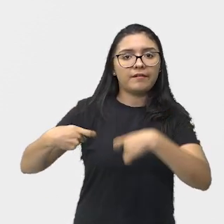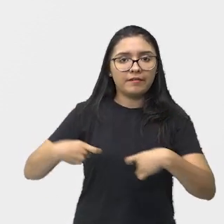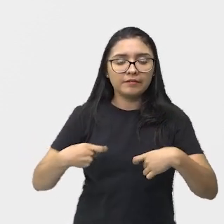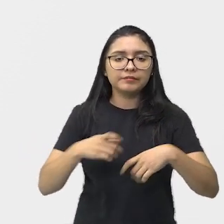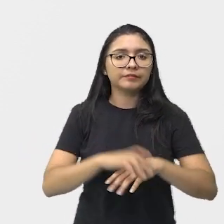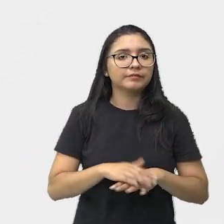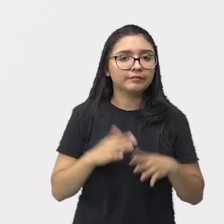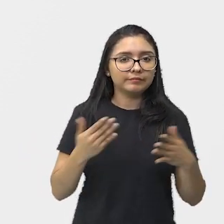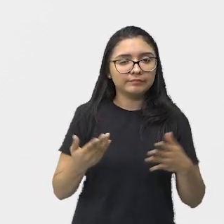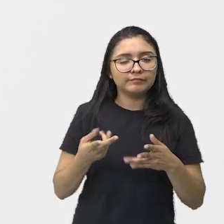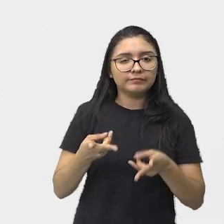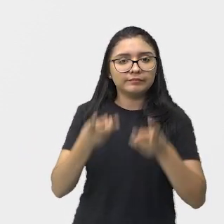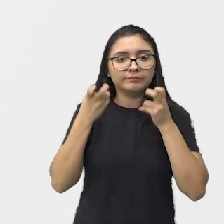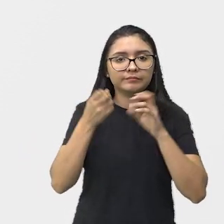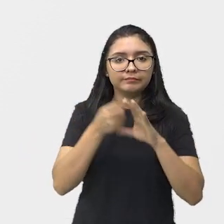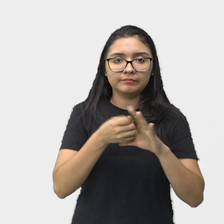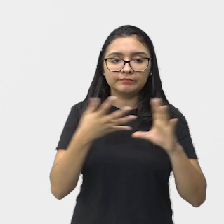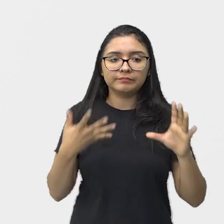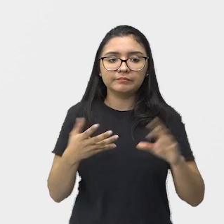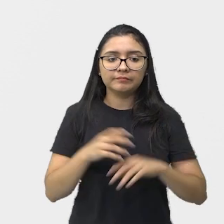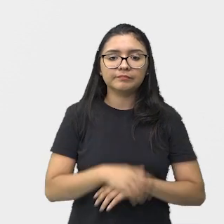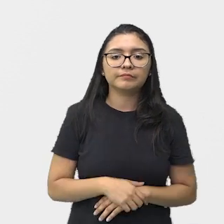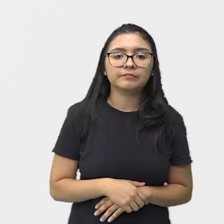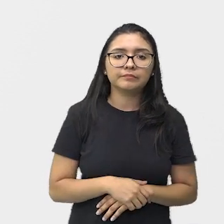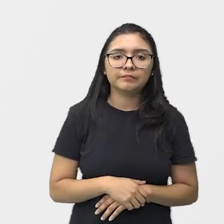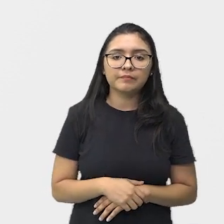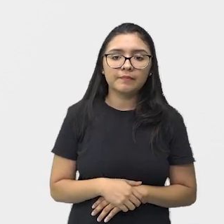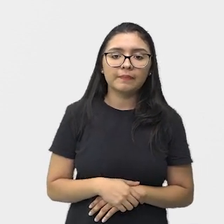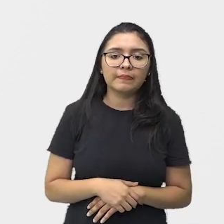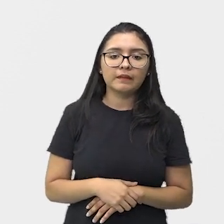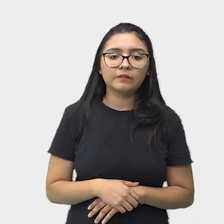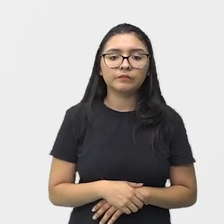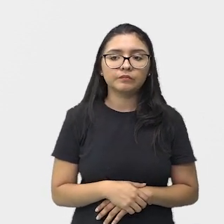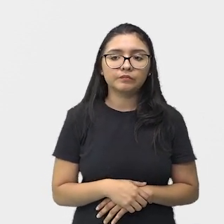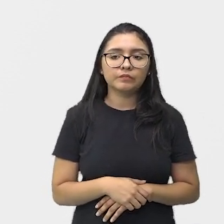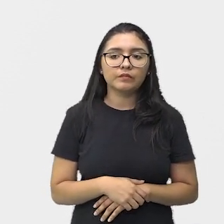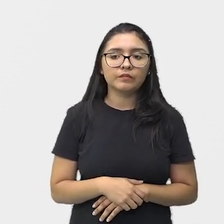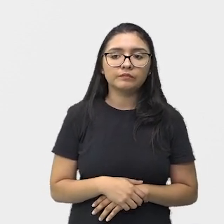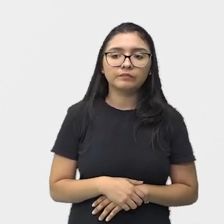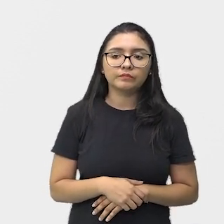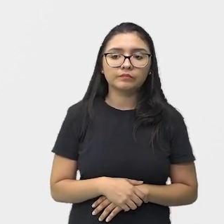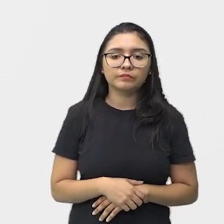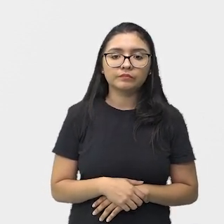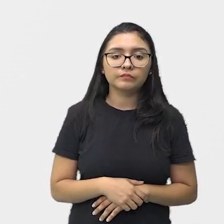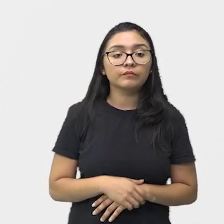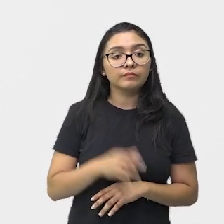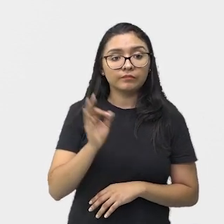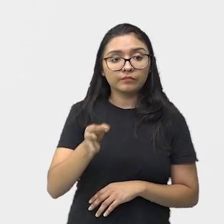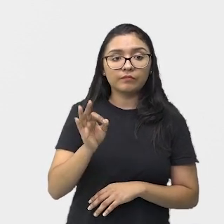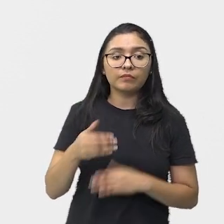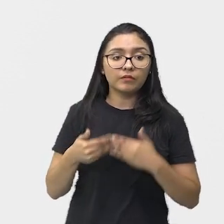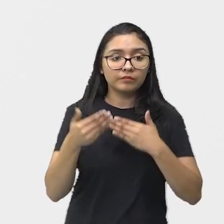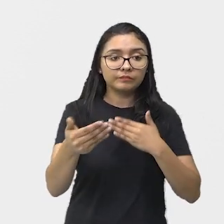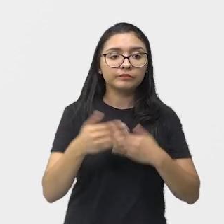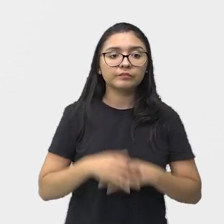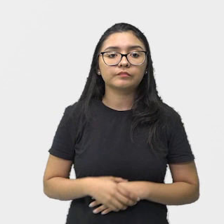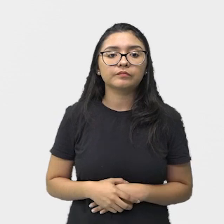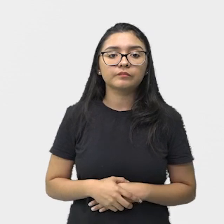rituais religiosos, celebrar nascimento, festas e casamentos e etc. Certo?